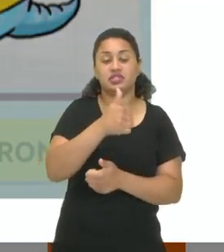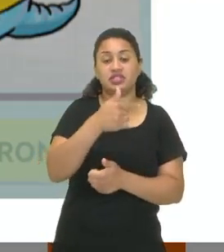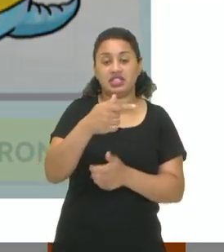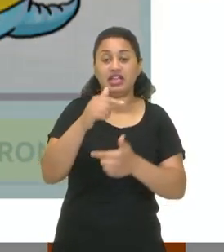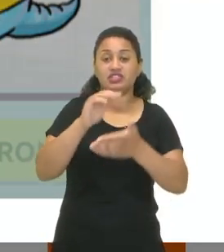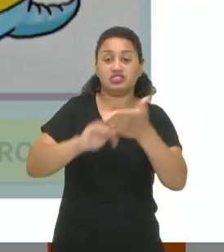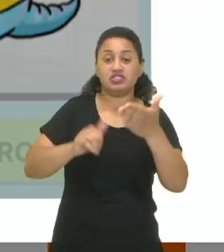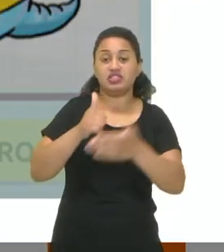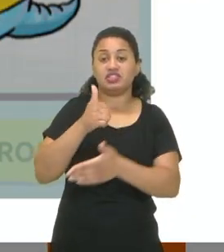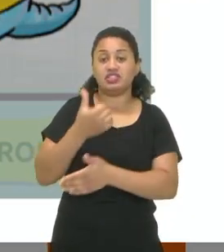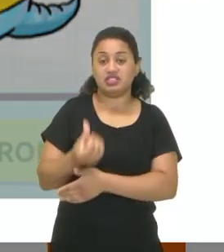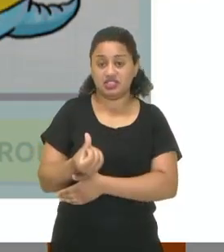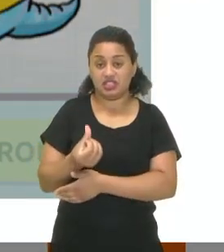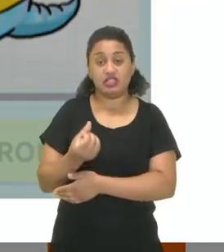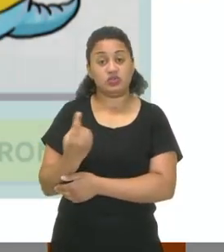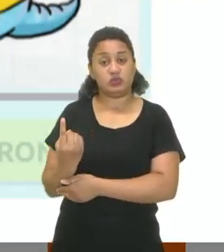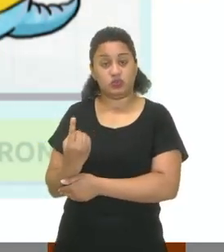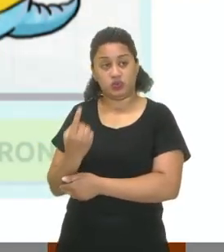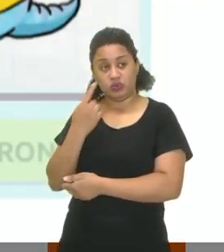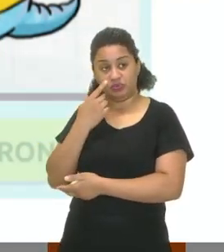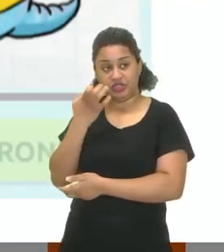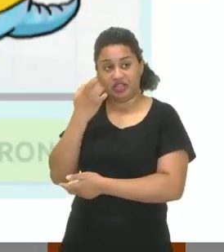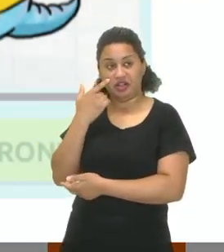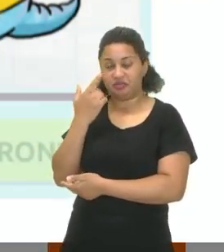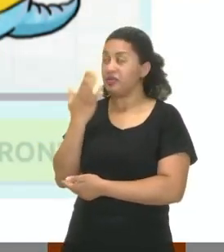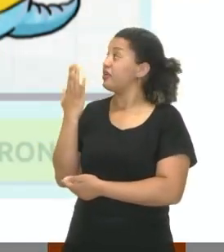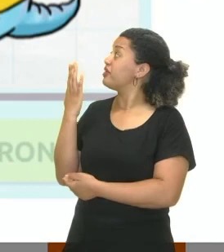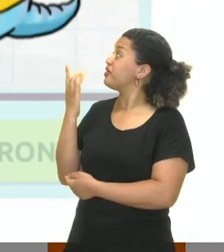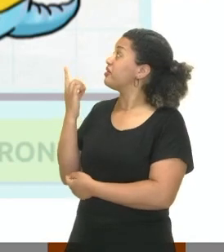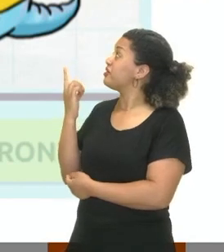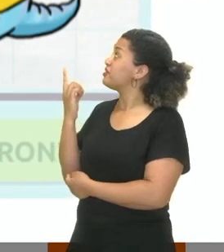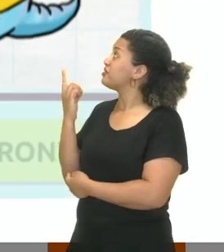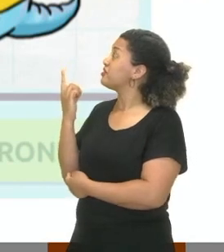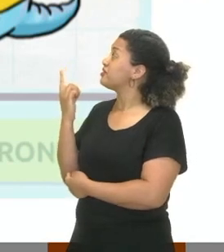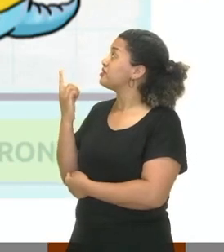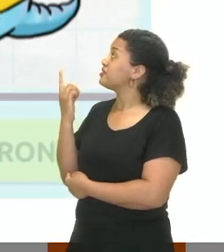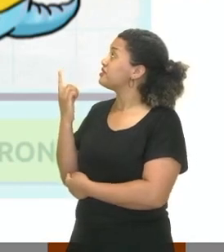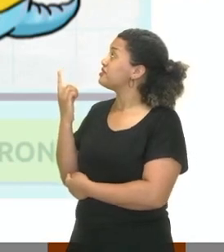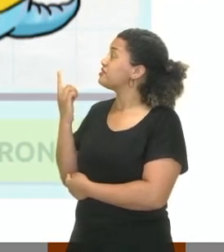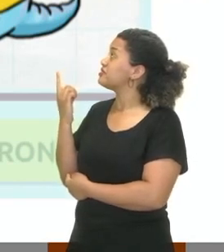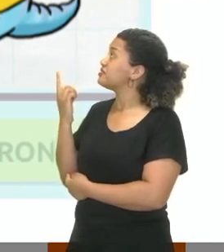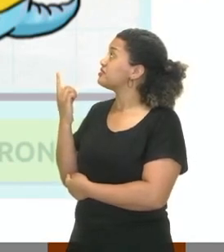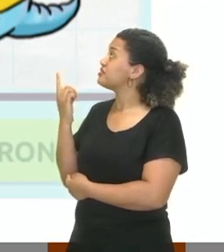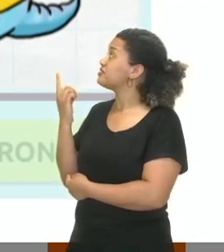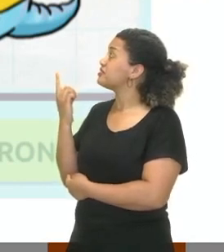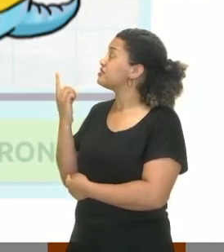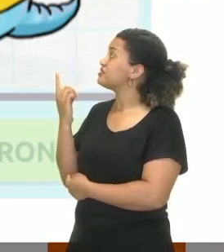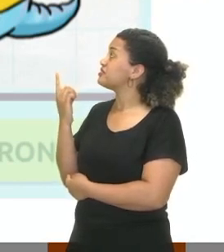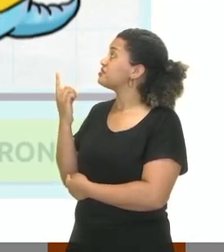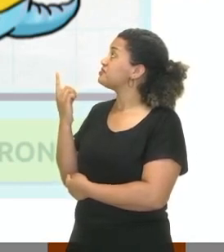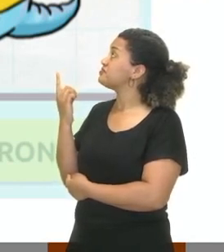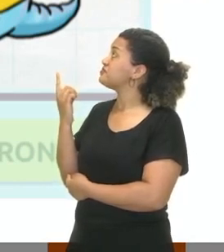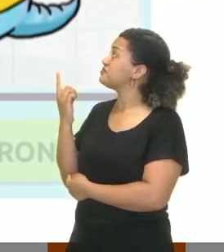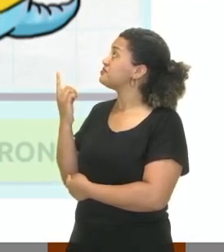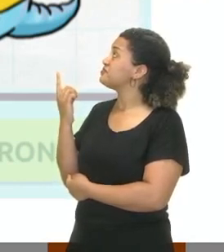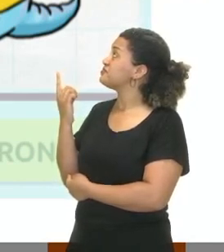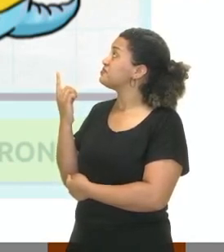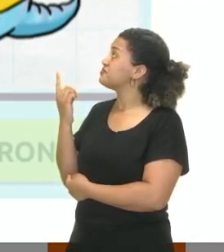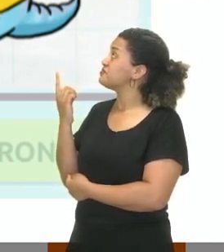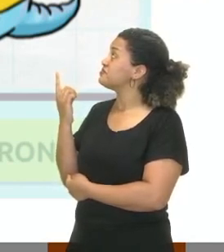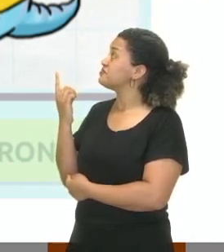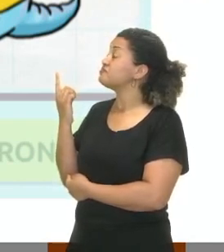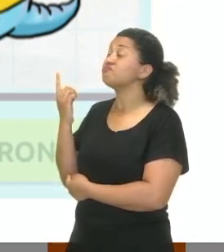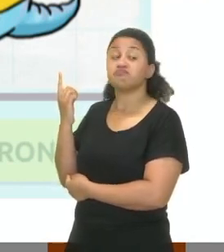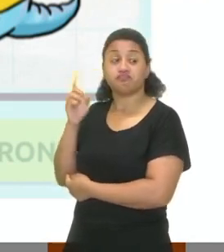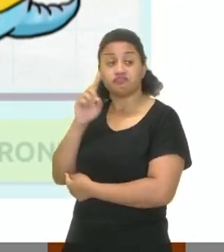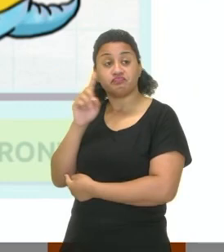1? Coloca lá, ó. Deu 1. Pronto, foi, né? Já clica na setinha, porque você vai abaixar o próximo número que está ali. E aqui